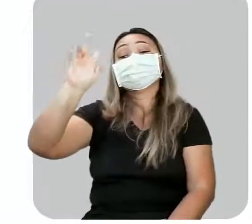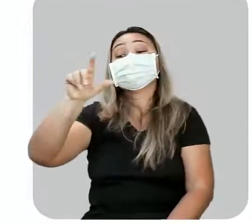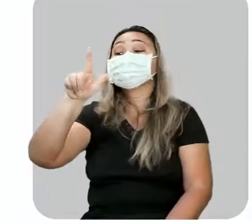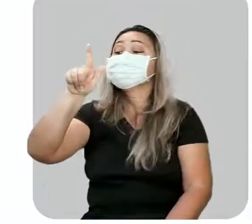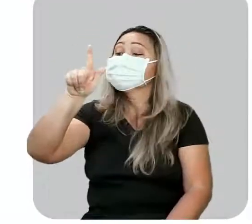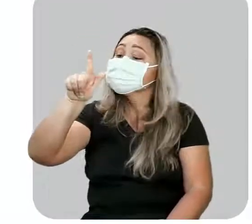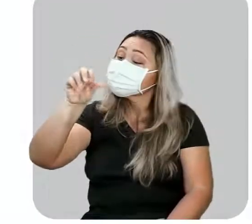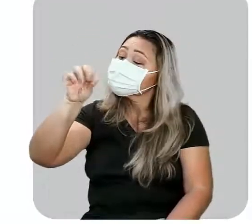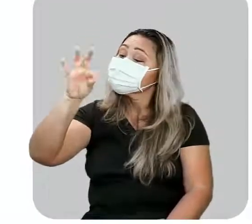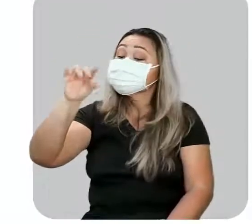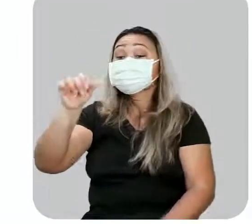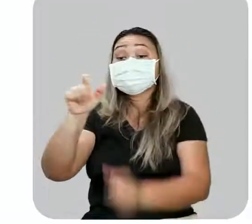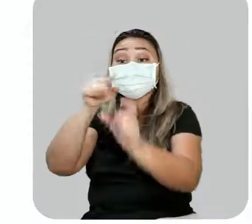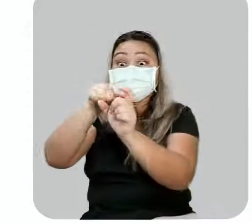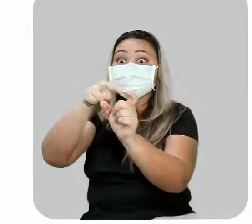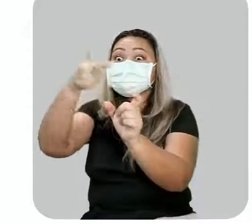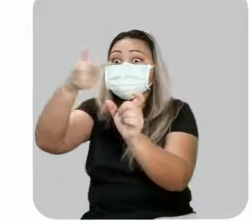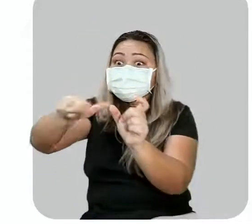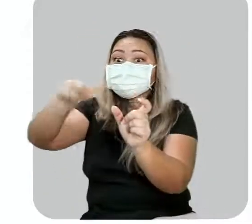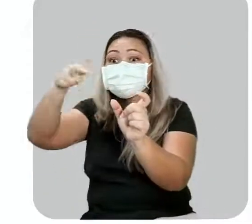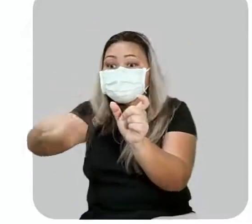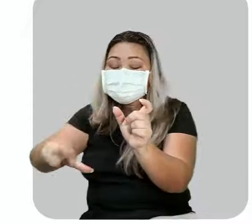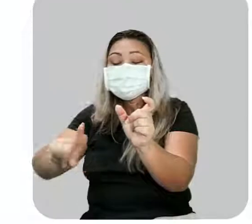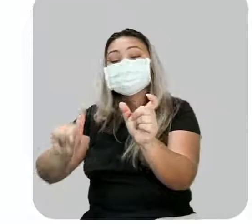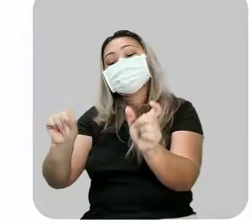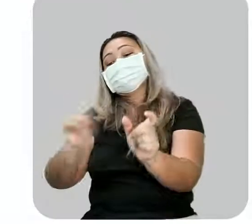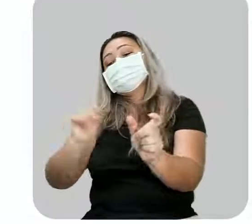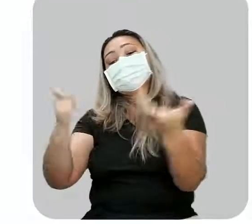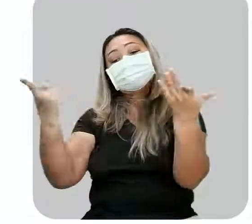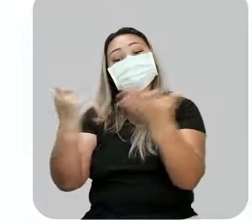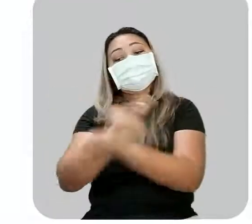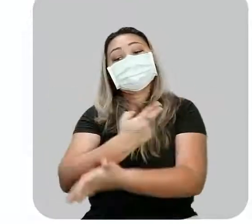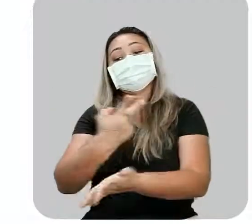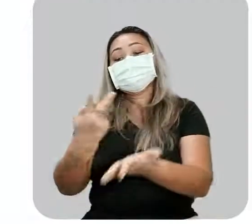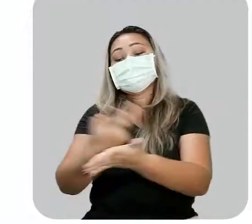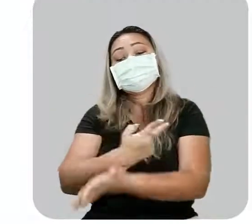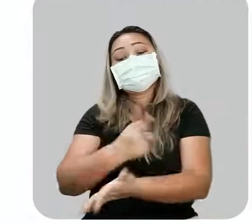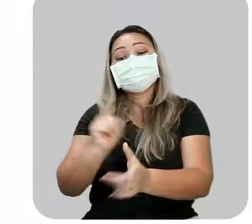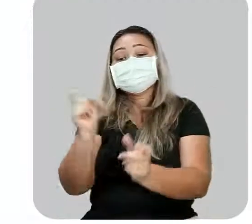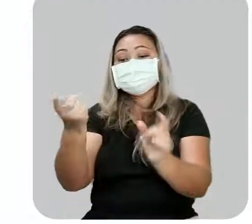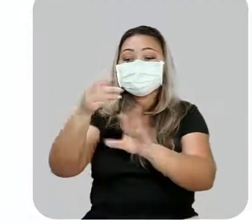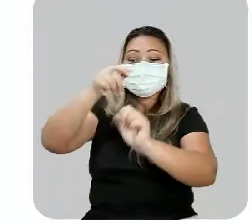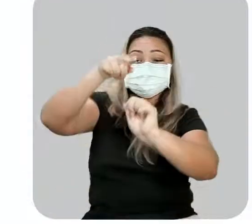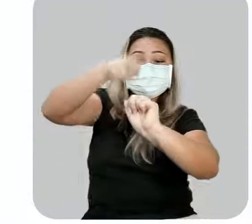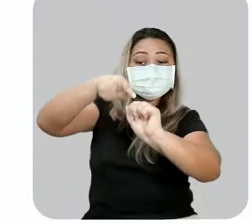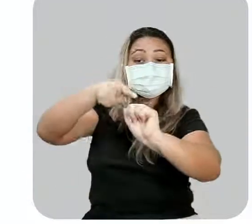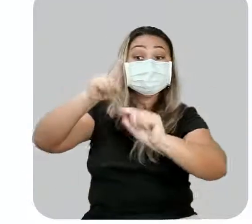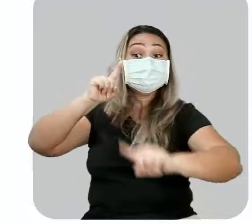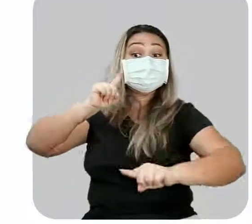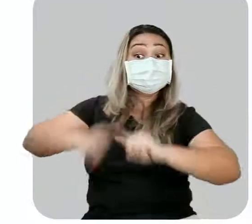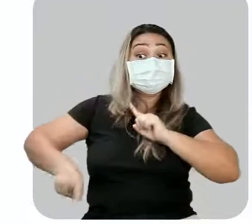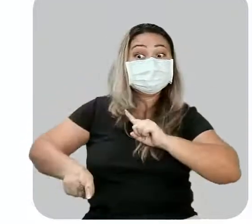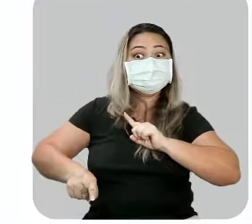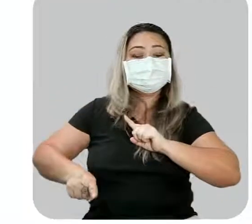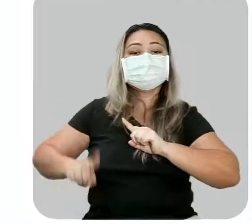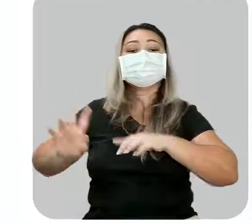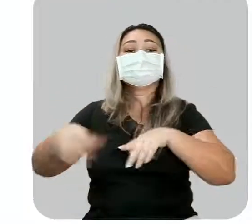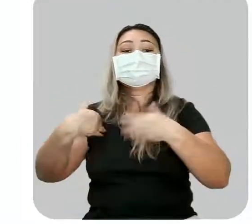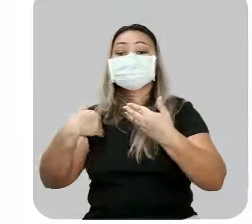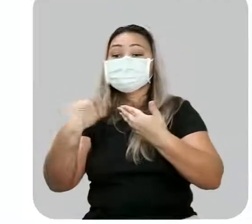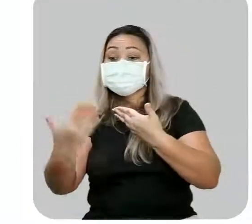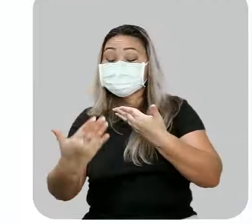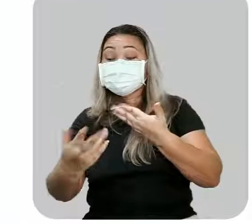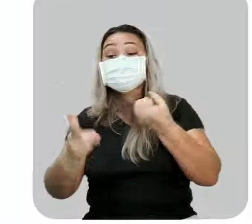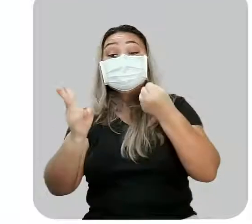Então, palavras repetidas, não ocorre crase. Diante de